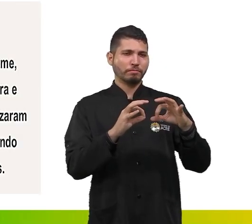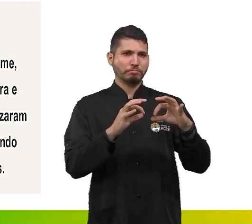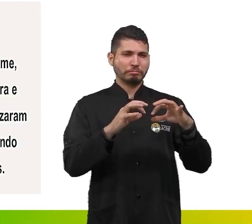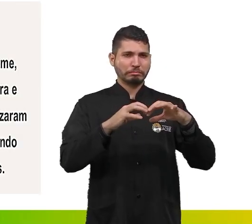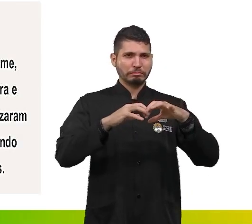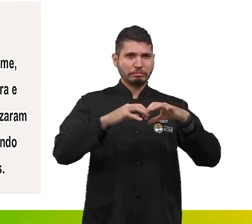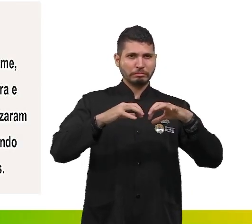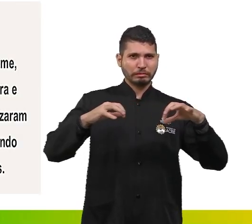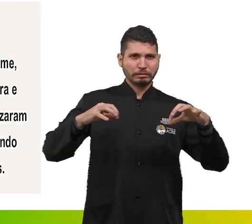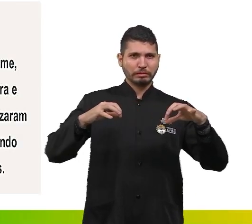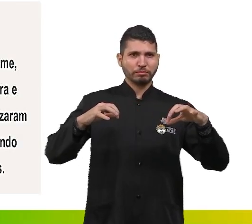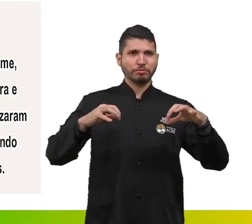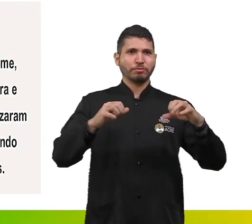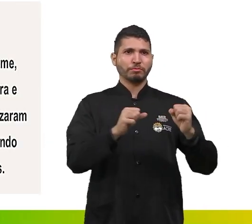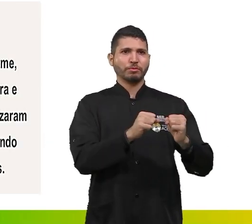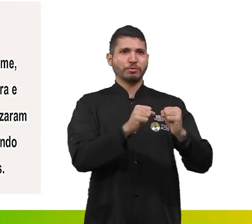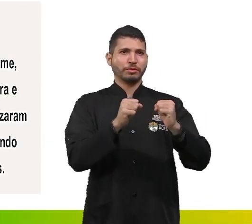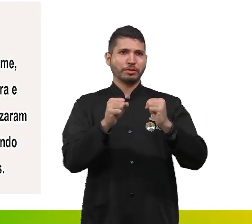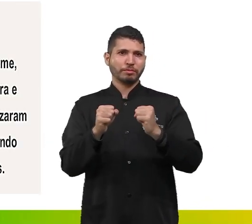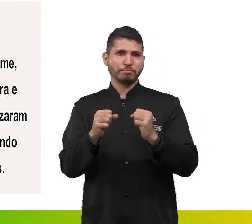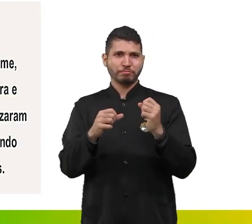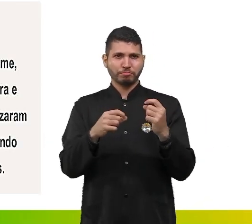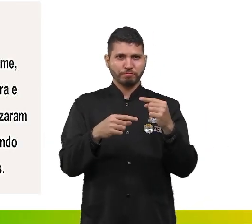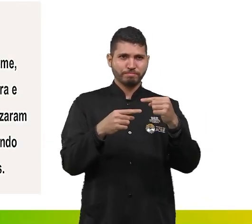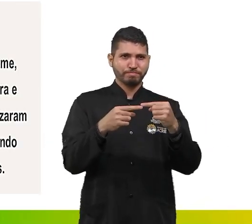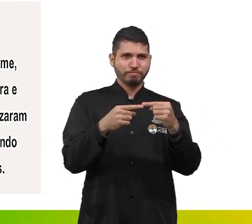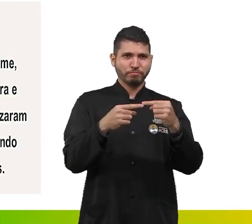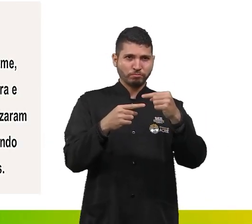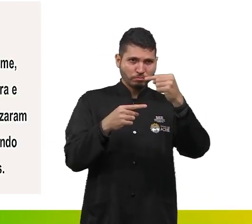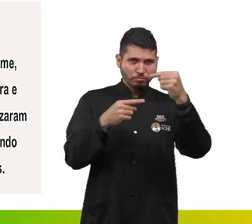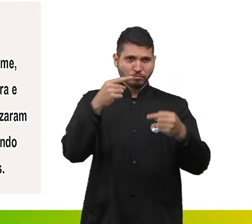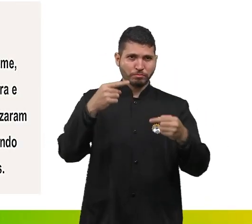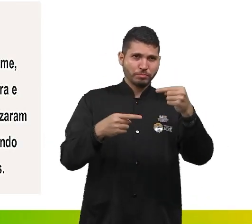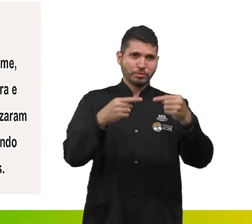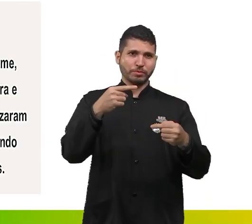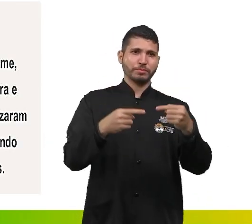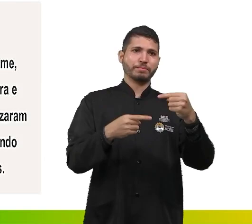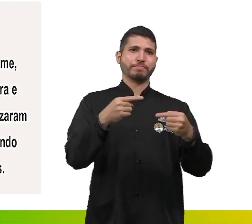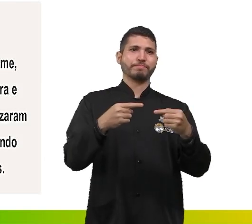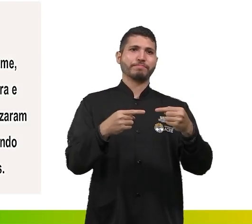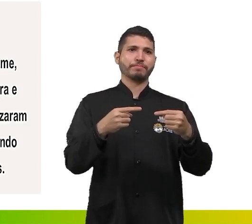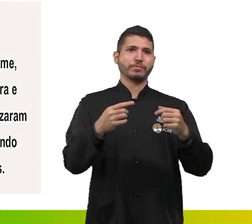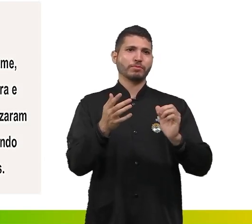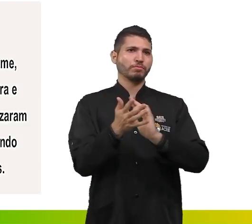para vocês. O governo, o poder, então, na Idade Média, era descentralizado.